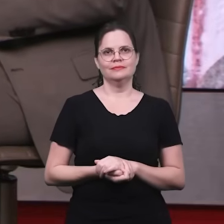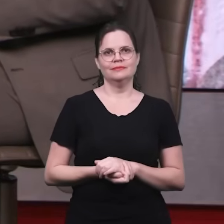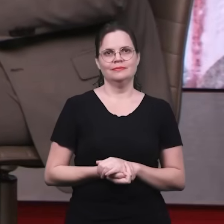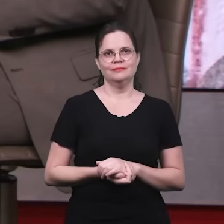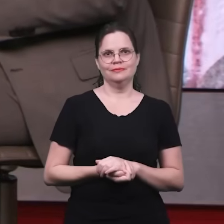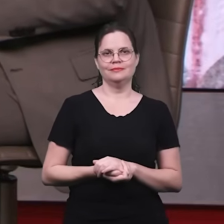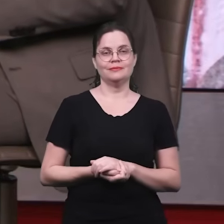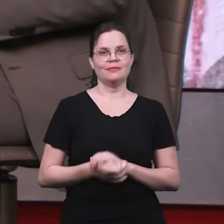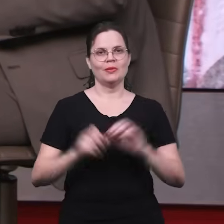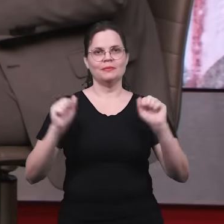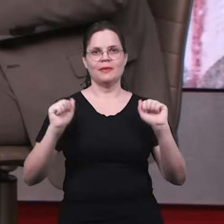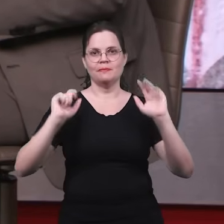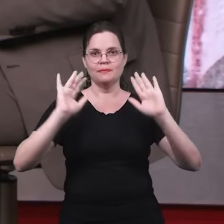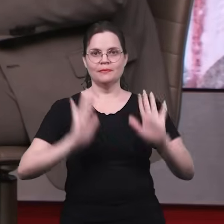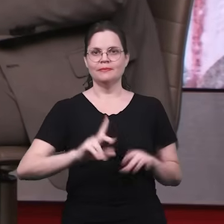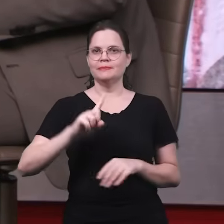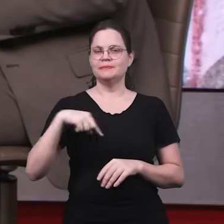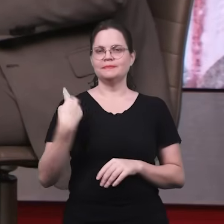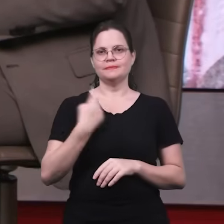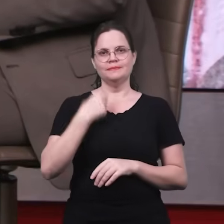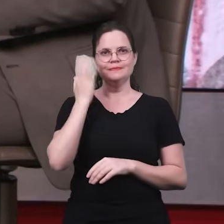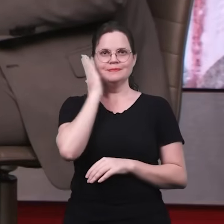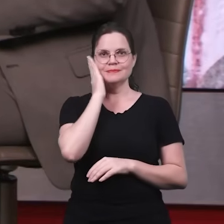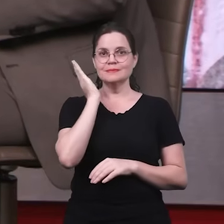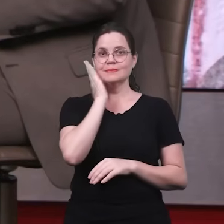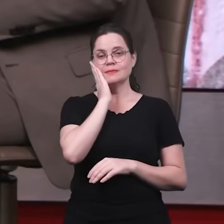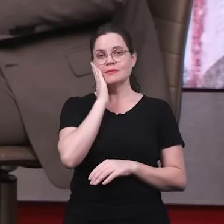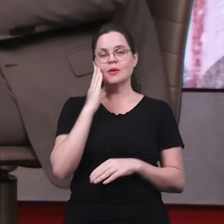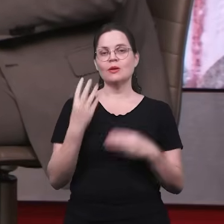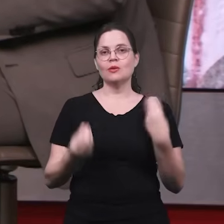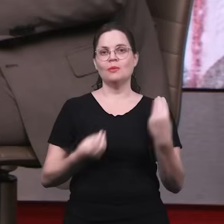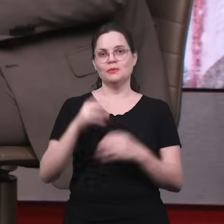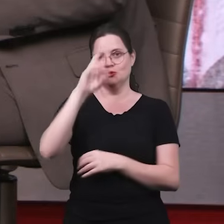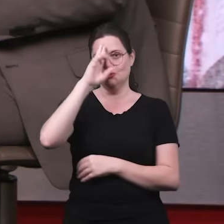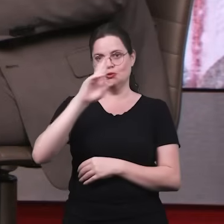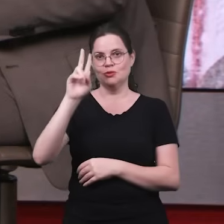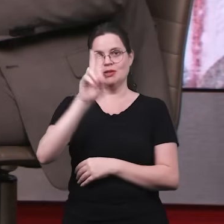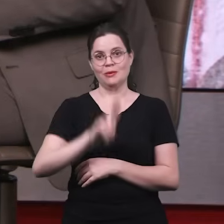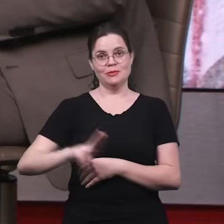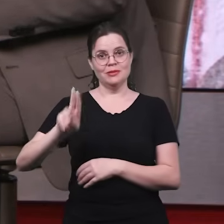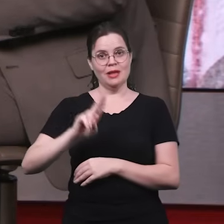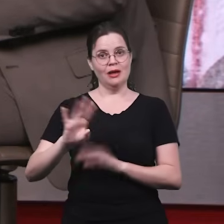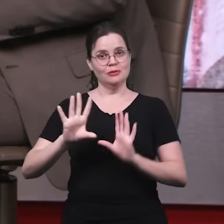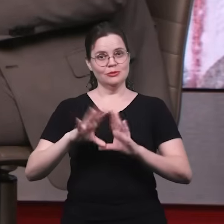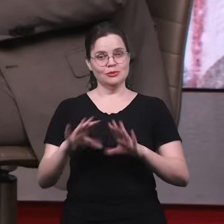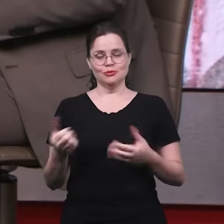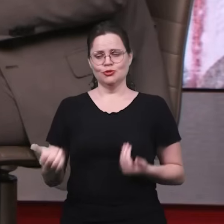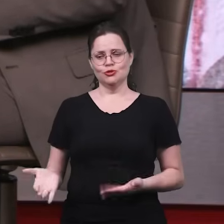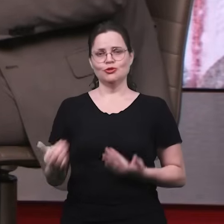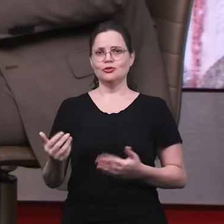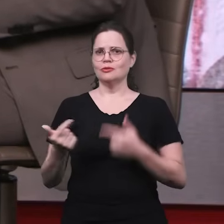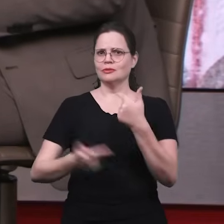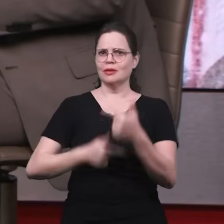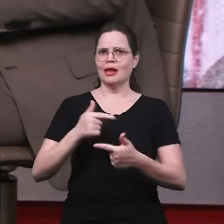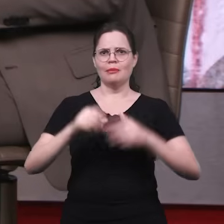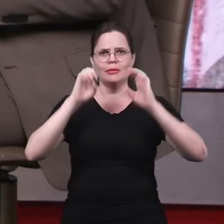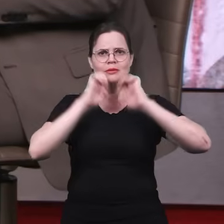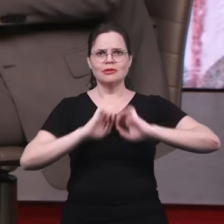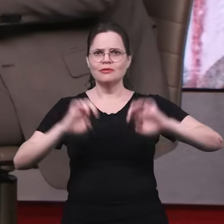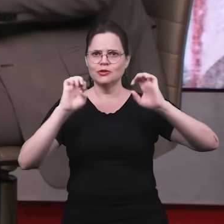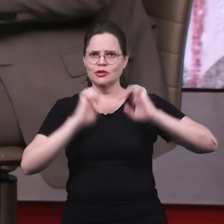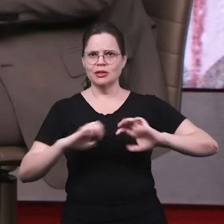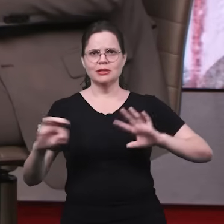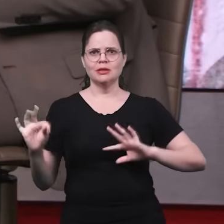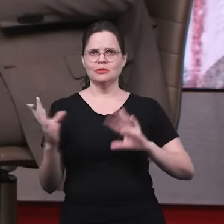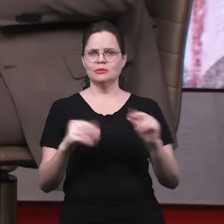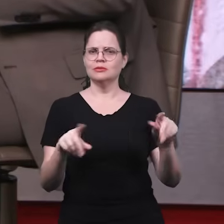E é uma bênção para nós sabermos disso, né? O quanto o Senhor tem usado os jovens no trabalho da evangelização,